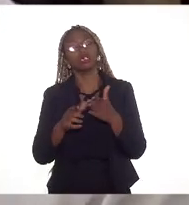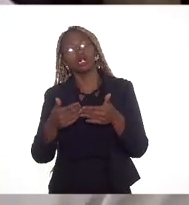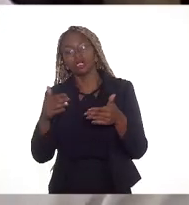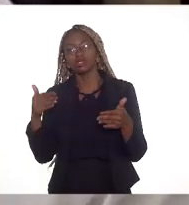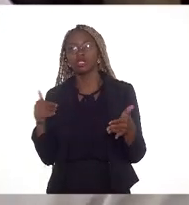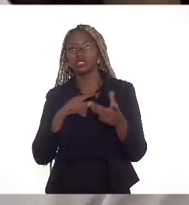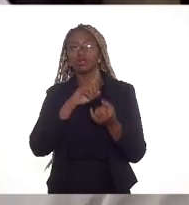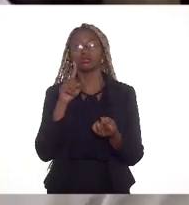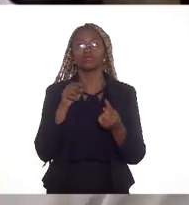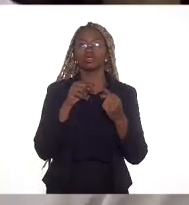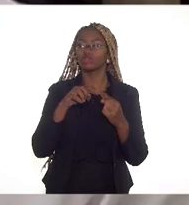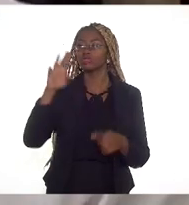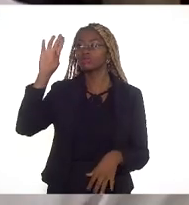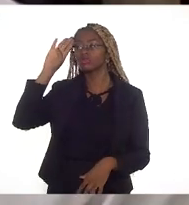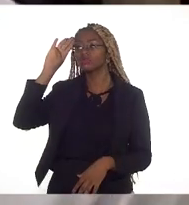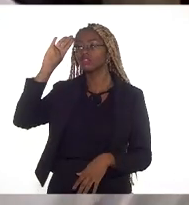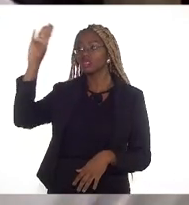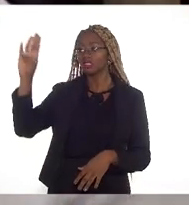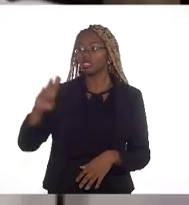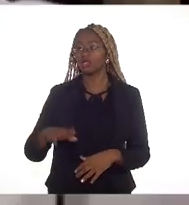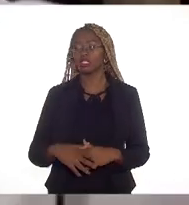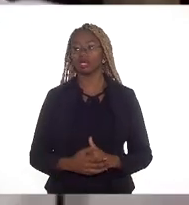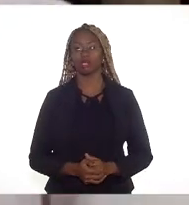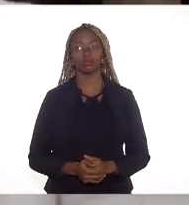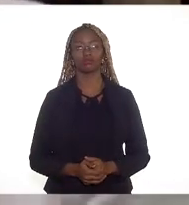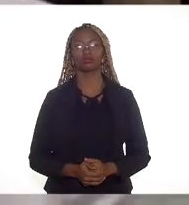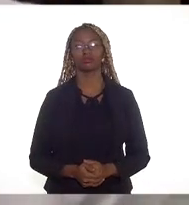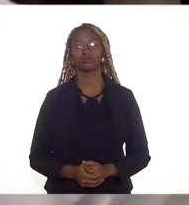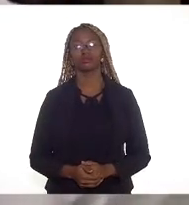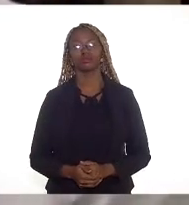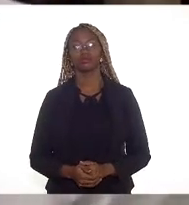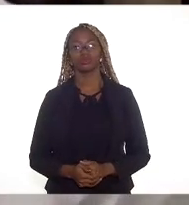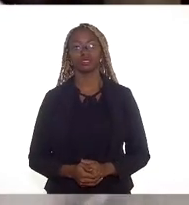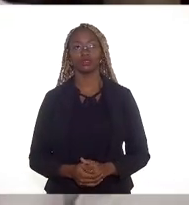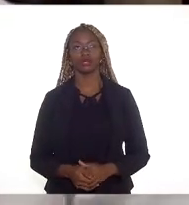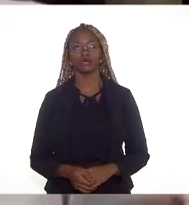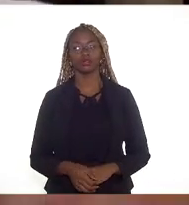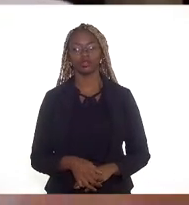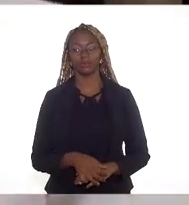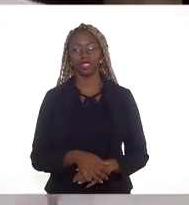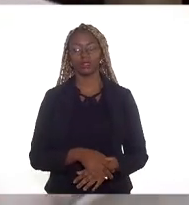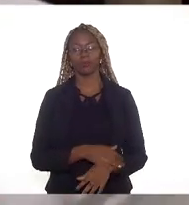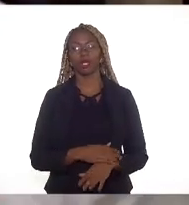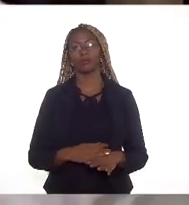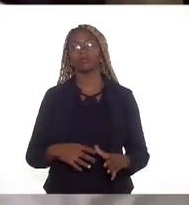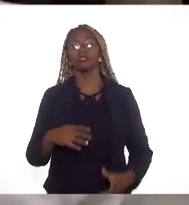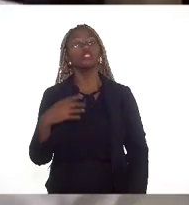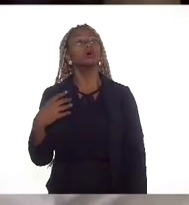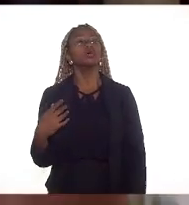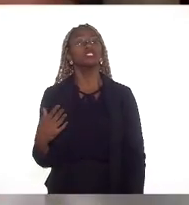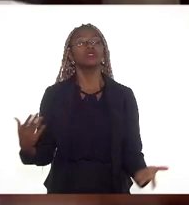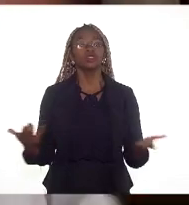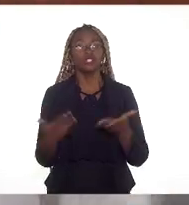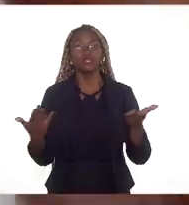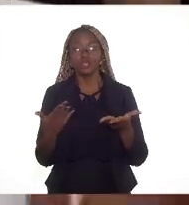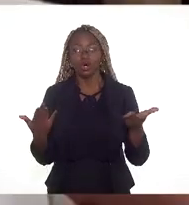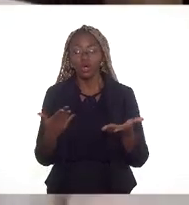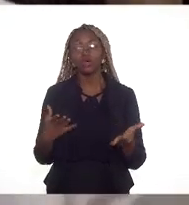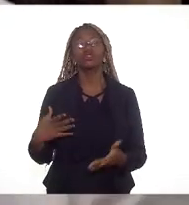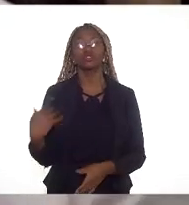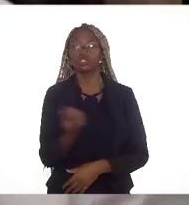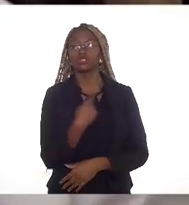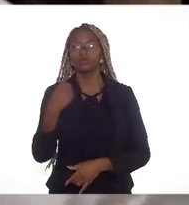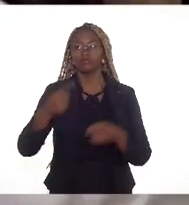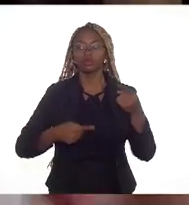metas e prioridades, e que será já nesse momento, e a vantagem é que nesse momento nós já vamos discutir com